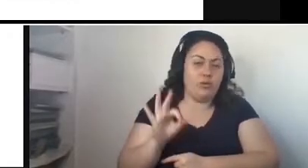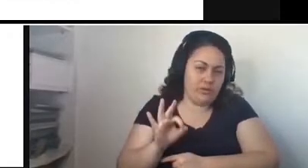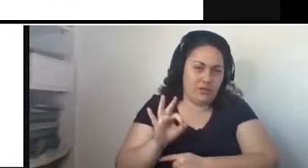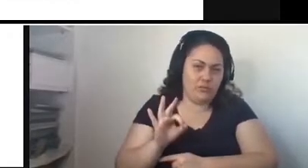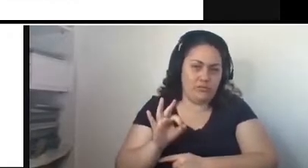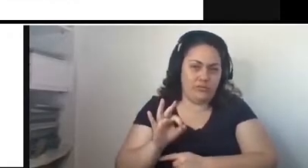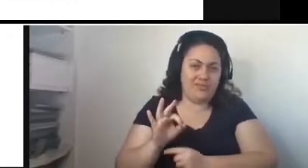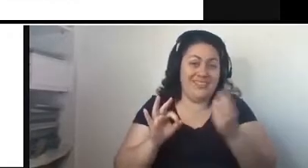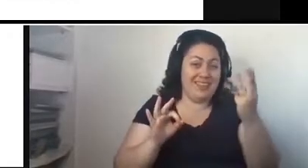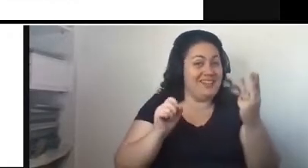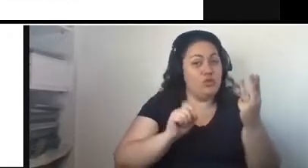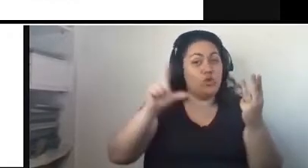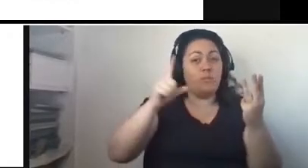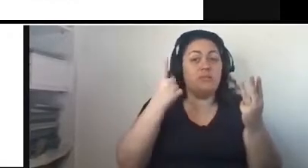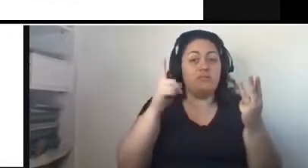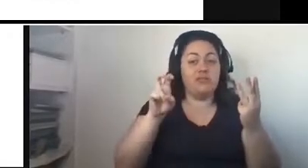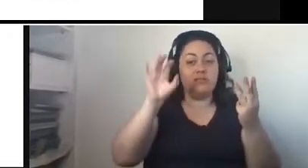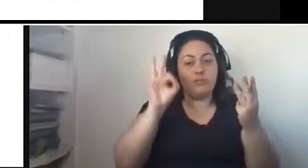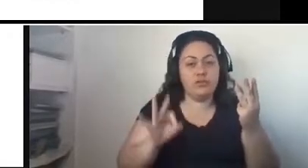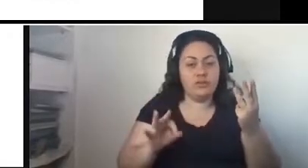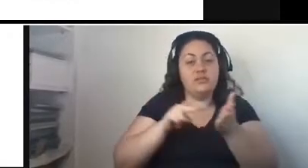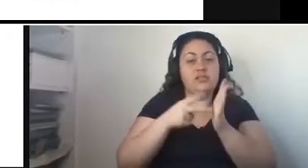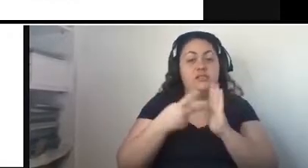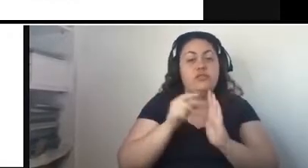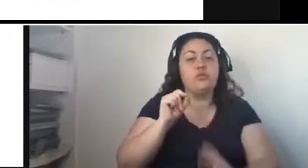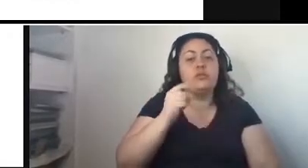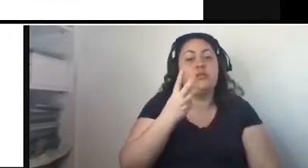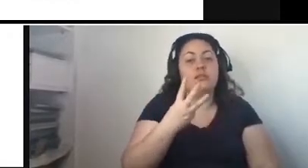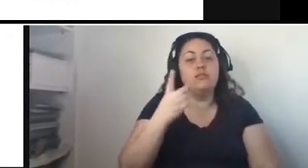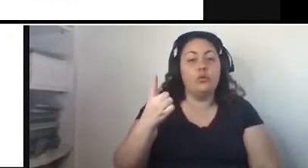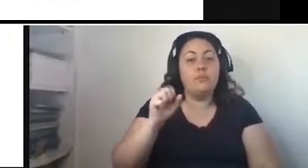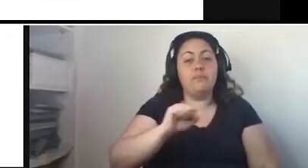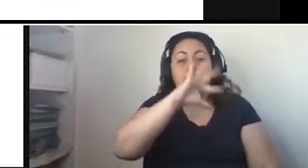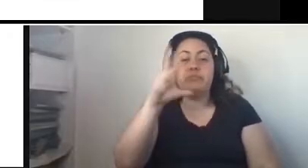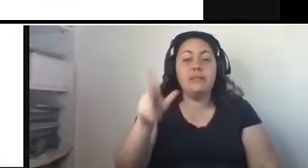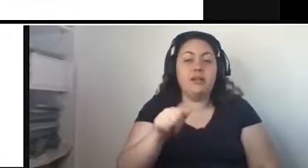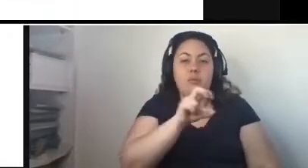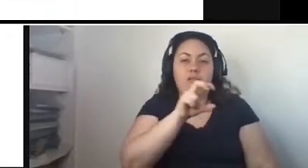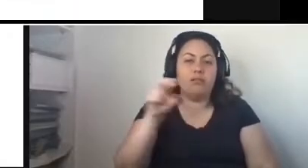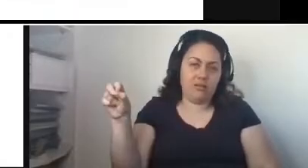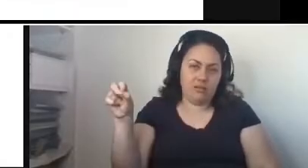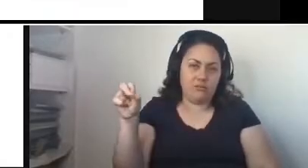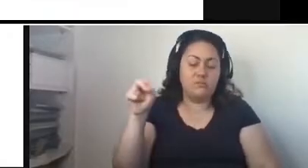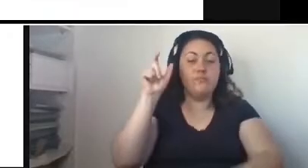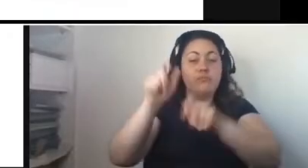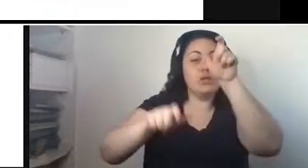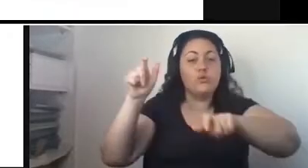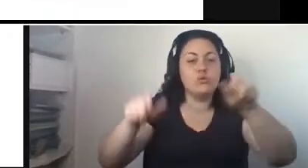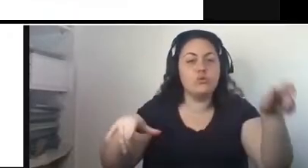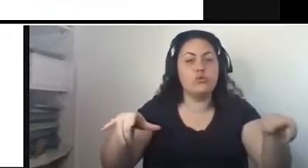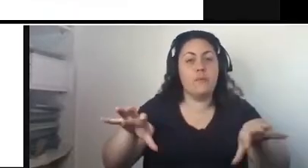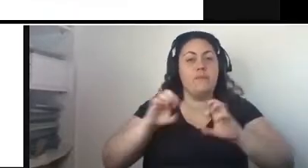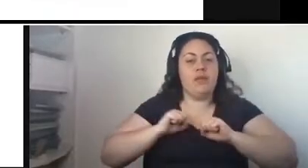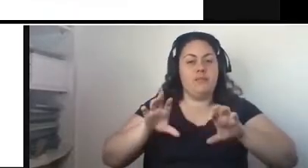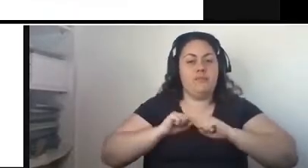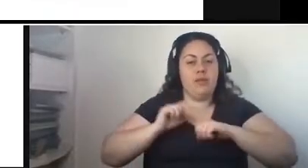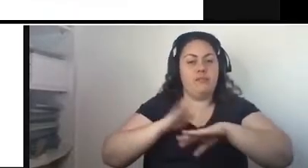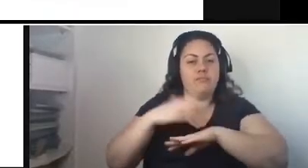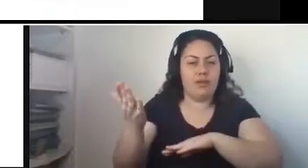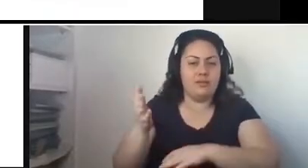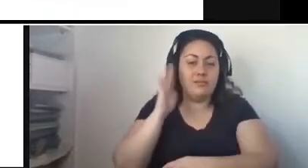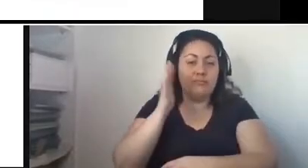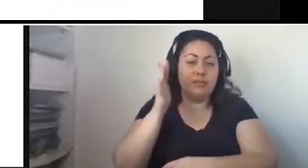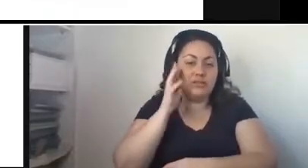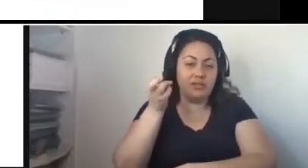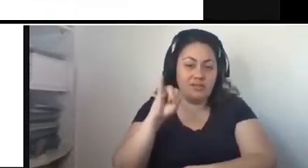31 milhões e 500 mil novos casos. Se a gente usar uma vacina com 60% de eficácia, a gente vai ter, ao invés de 31